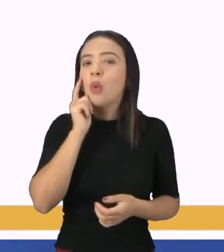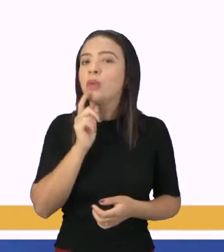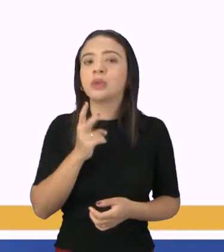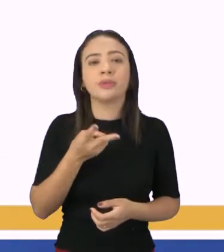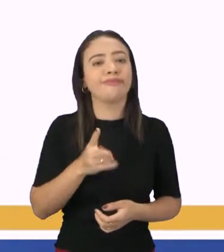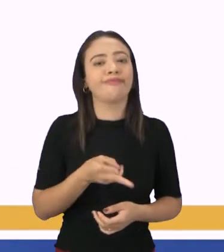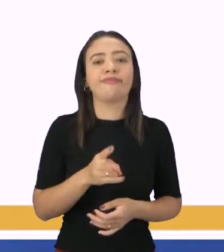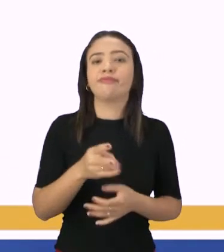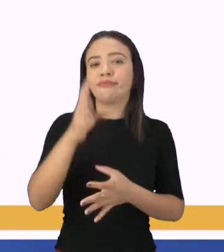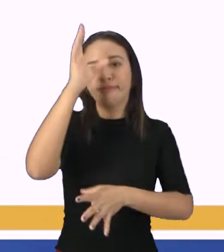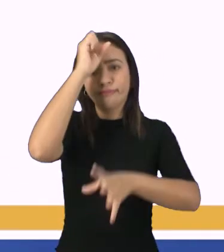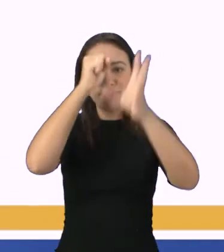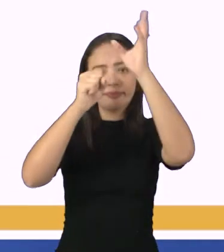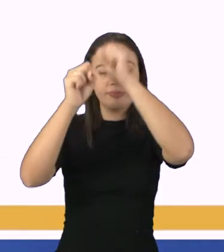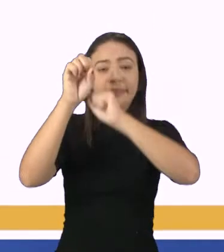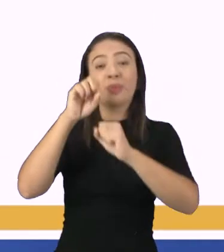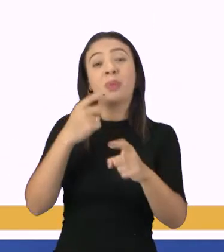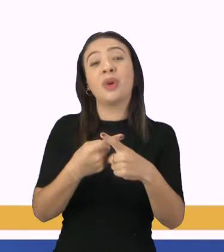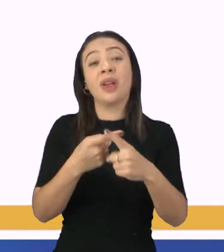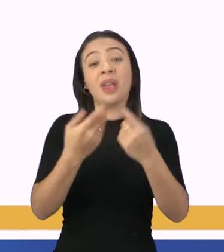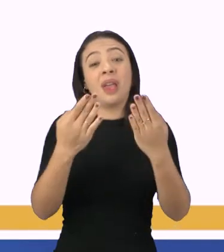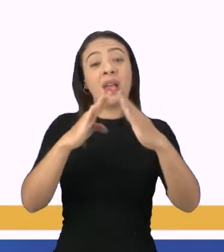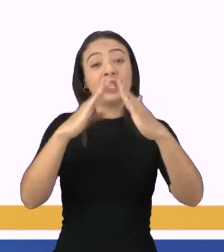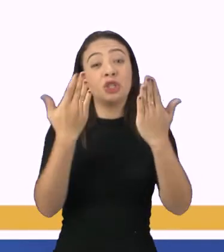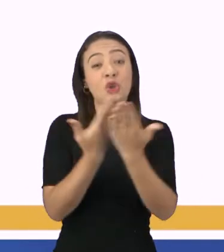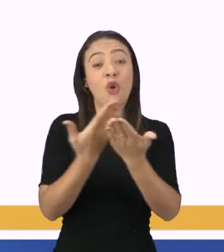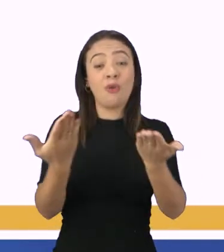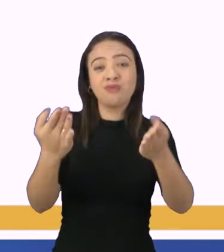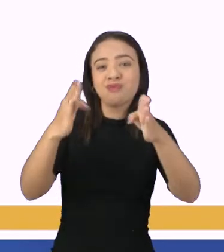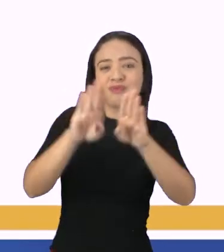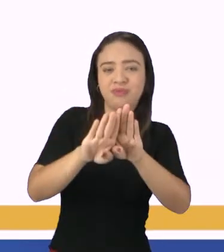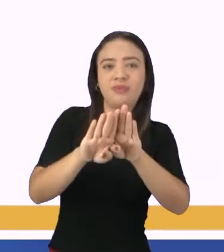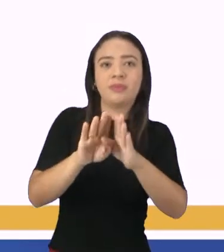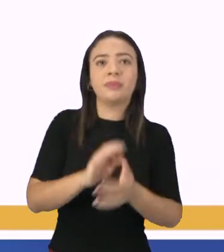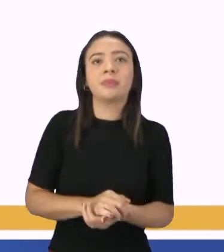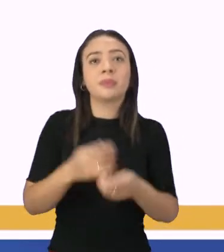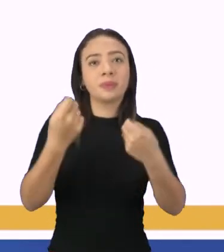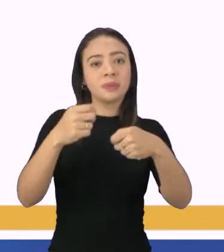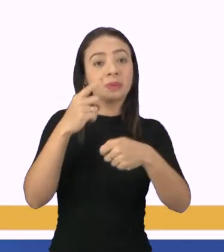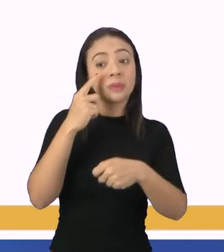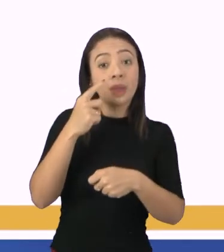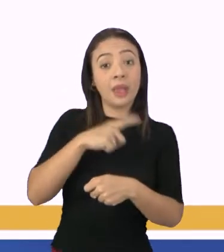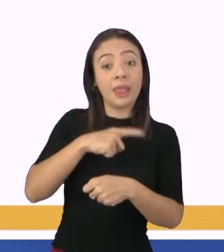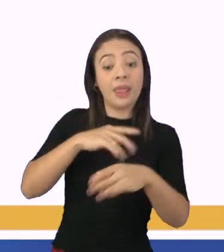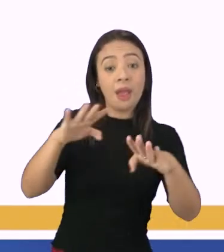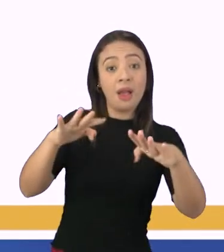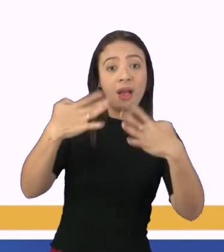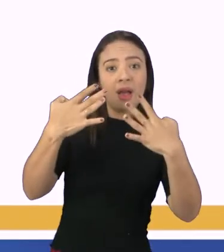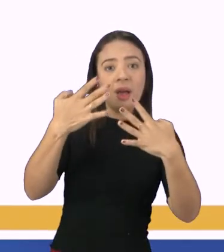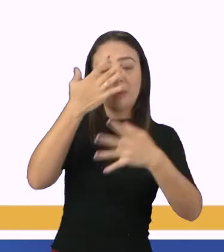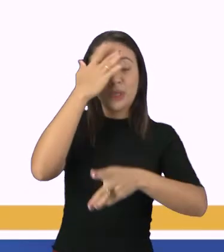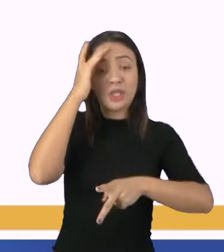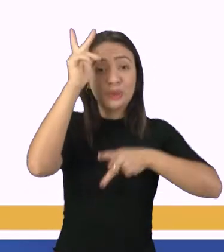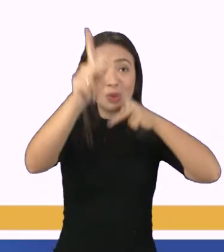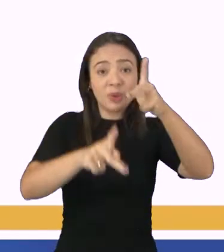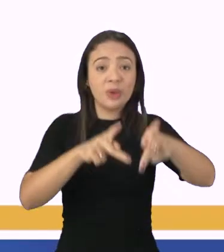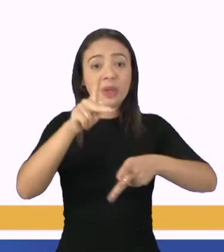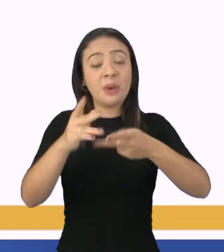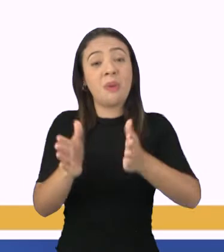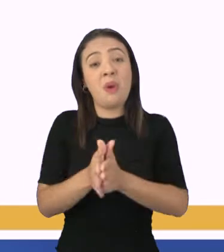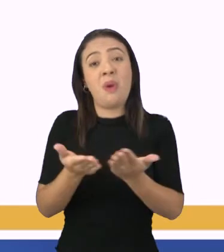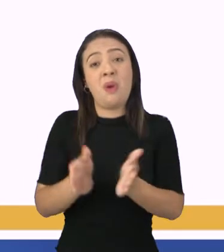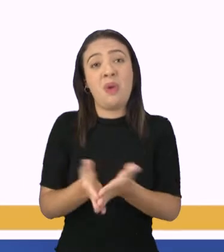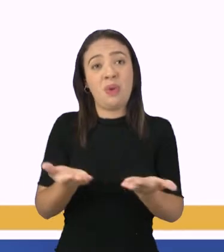manter aprendendo com as escolas fechadas. Precisamos olhar de forma específica para o público mais